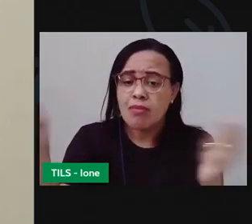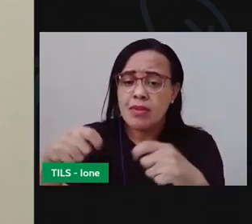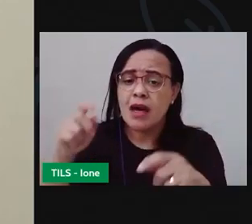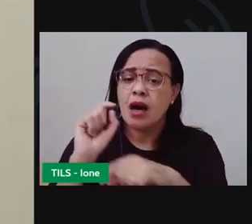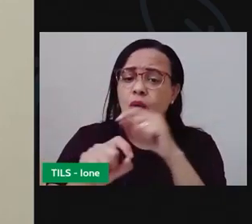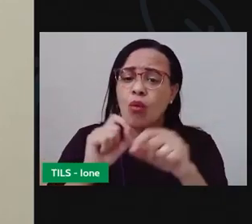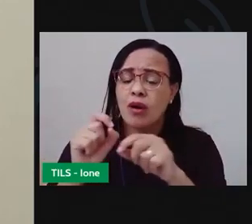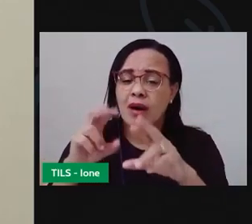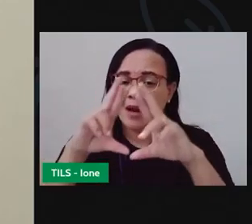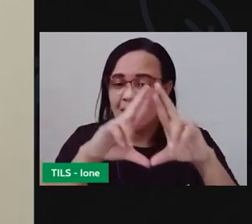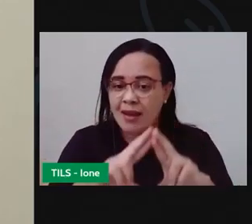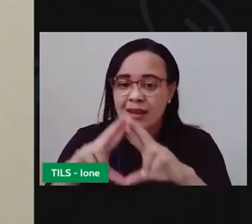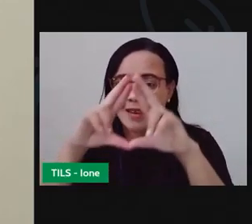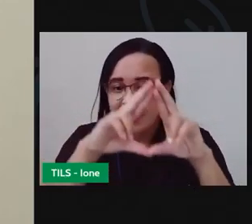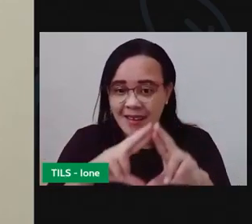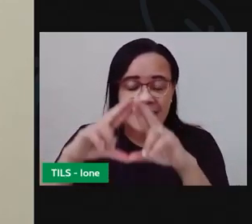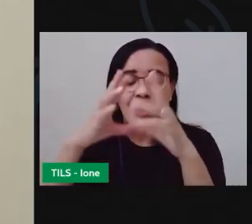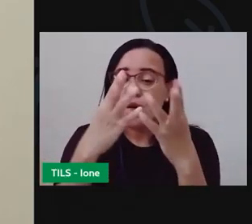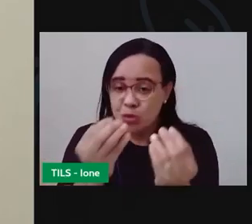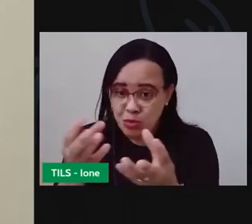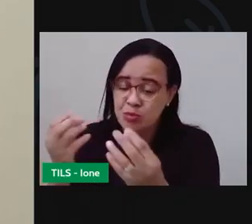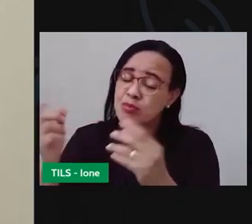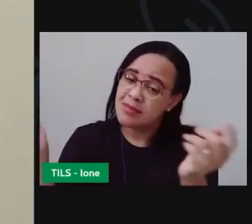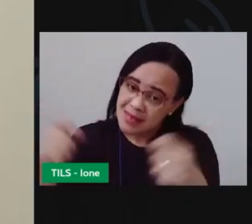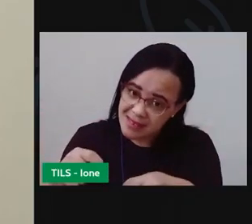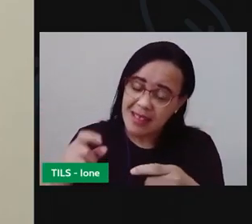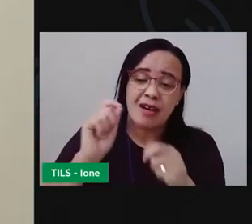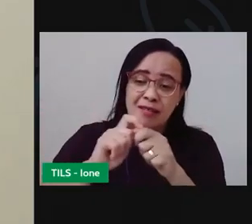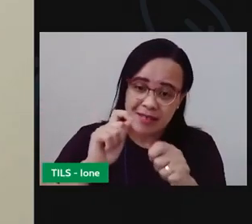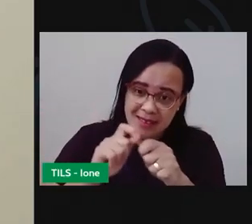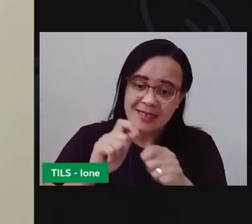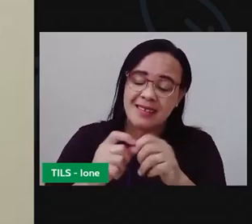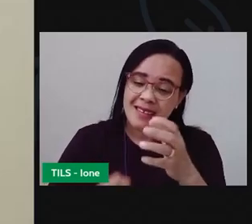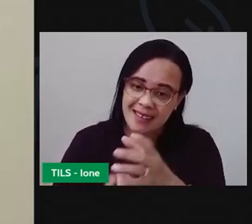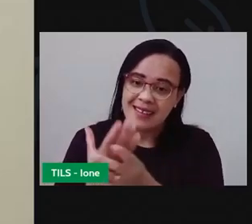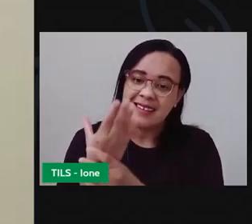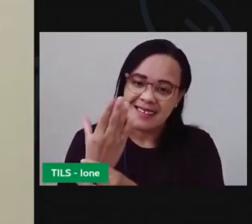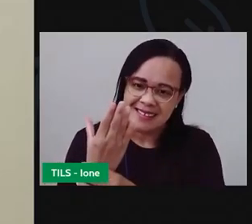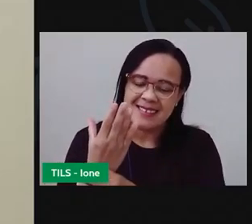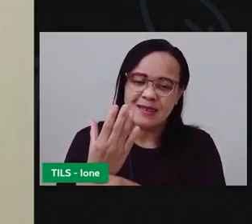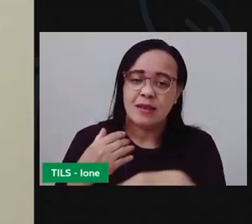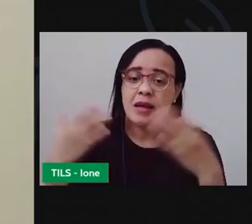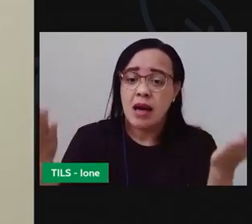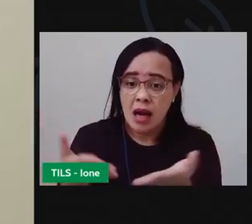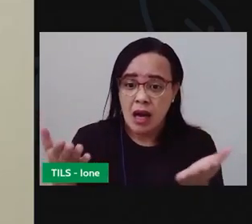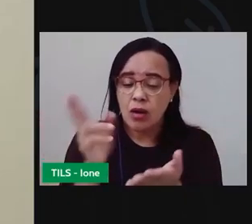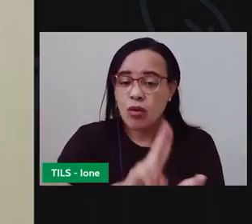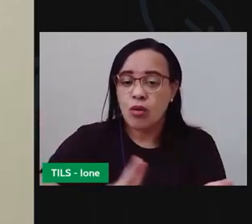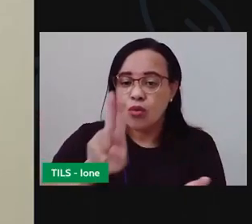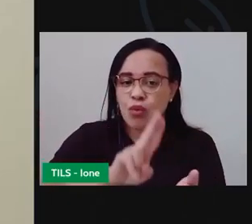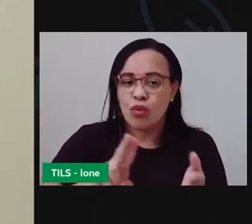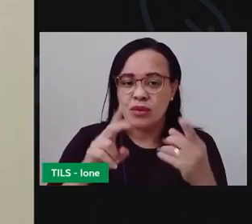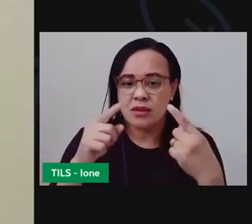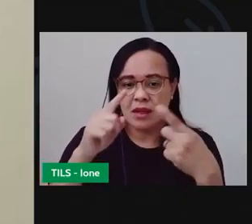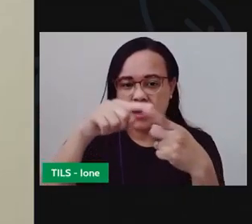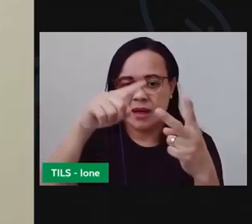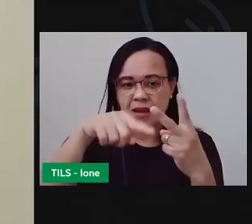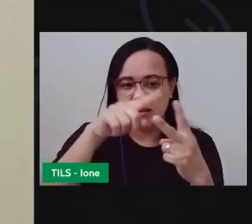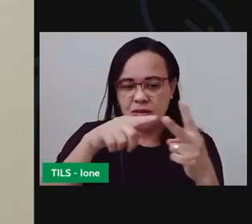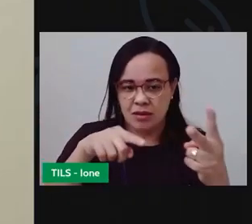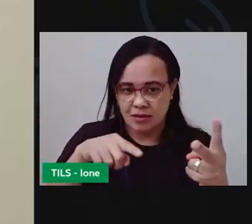Já estou aqui com as duas argolas que a gente vai utilizar na primeira parte do